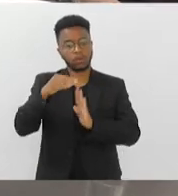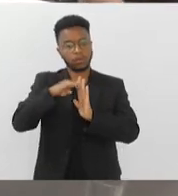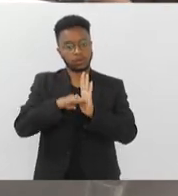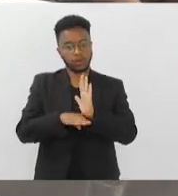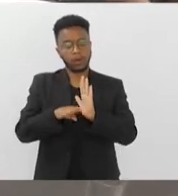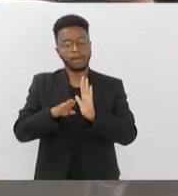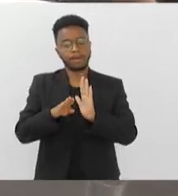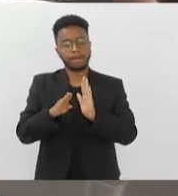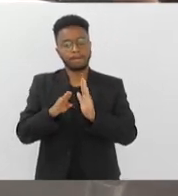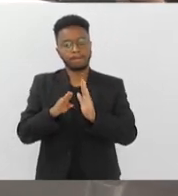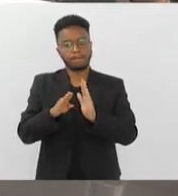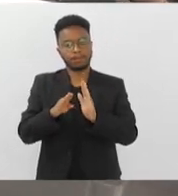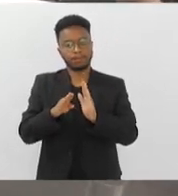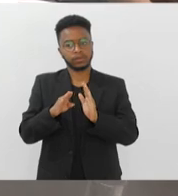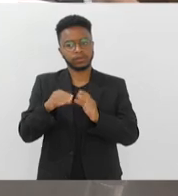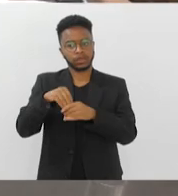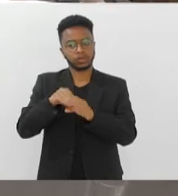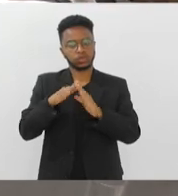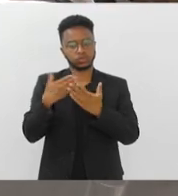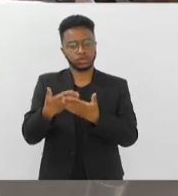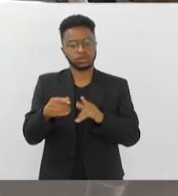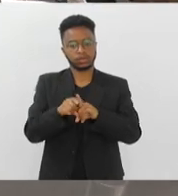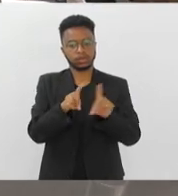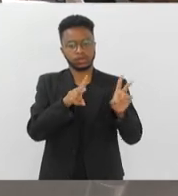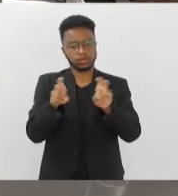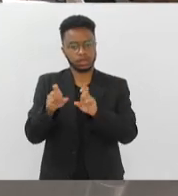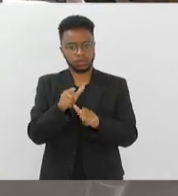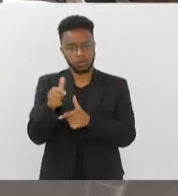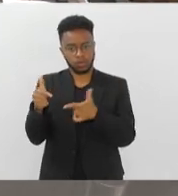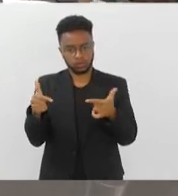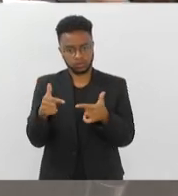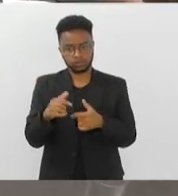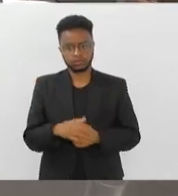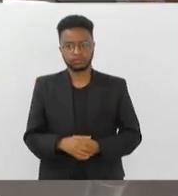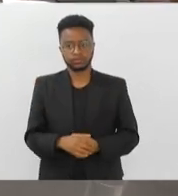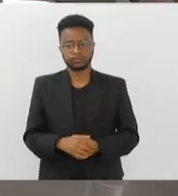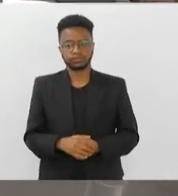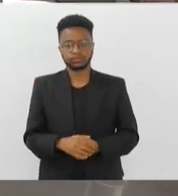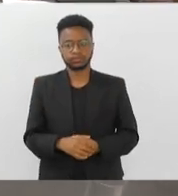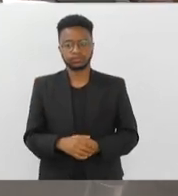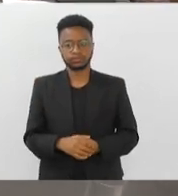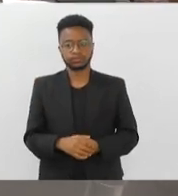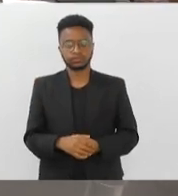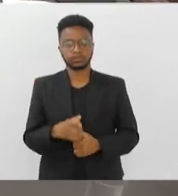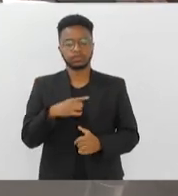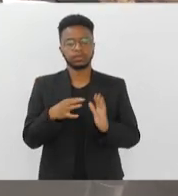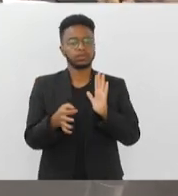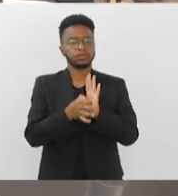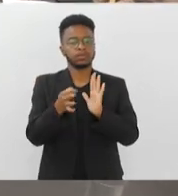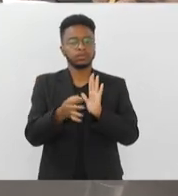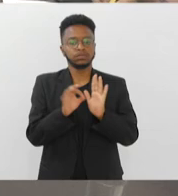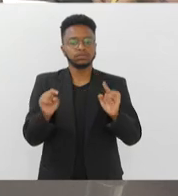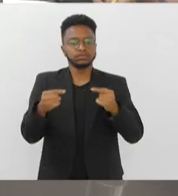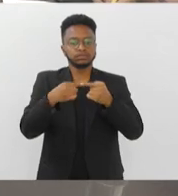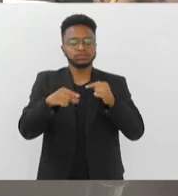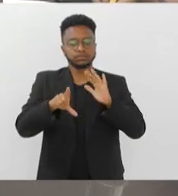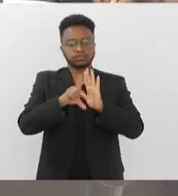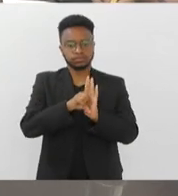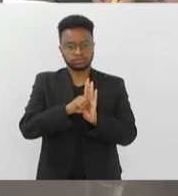outras providências, para aparecer, deputado Luiz Paulo. O projeto recebeu parecer de